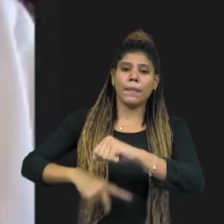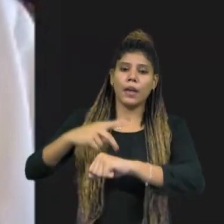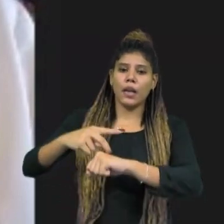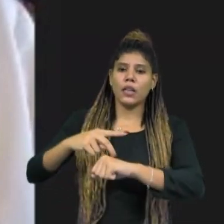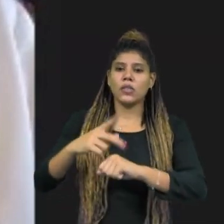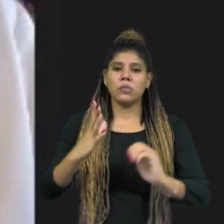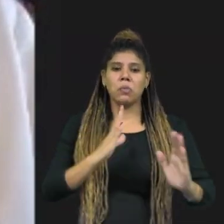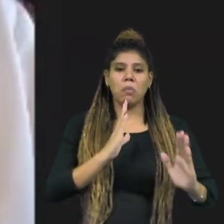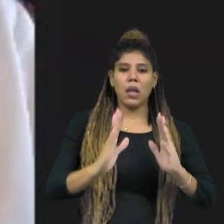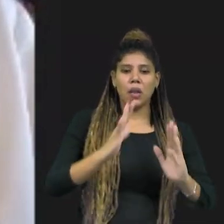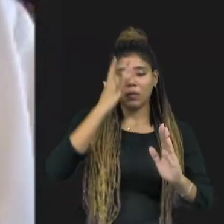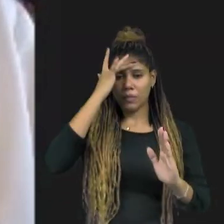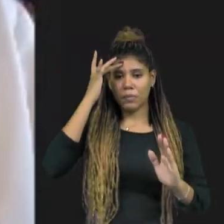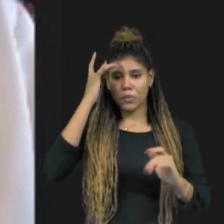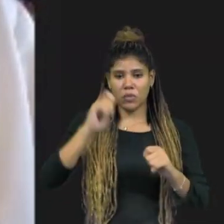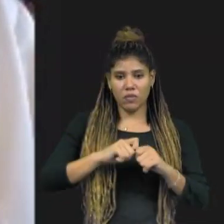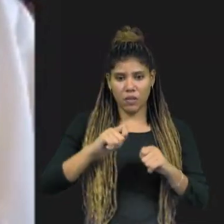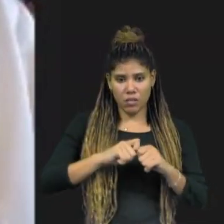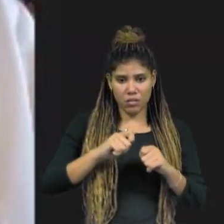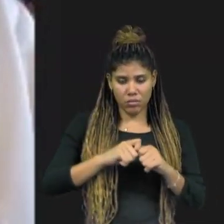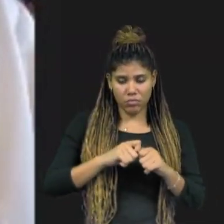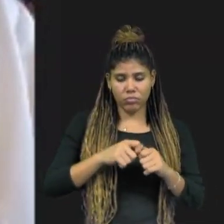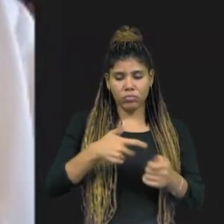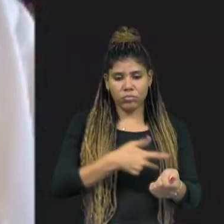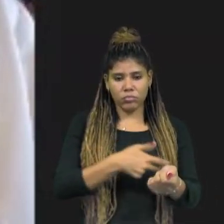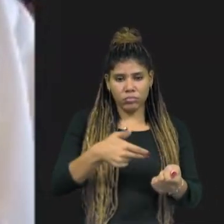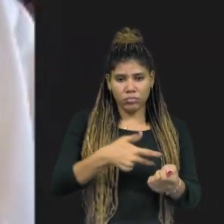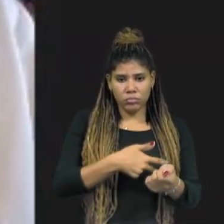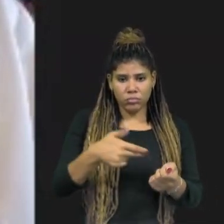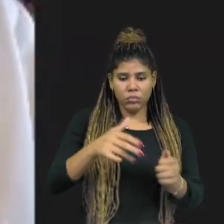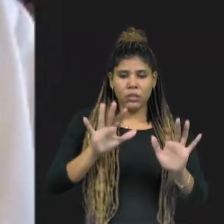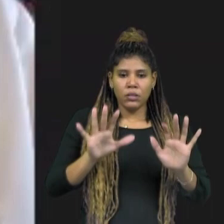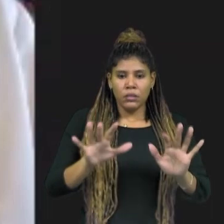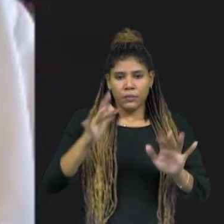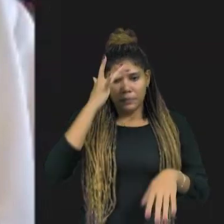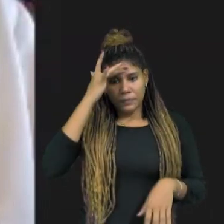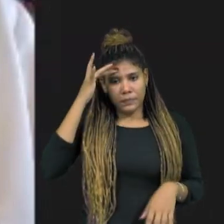tempo a paciente deve fazer o exame, mas a paciente que é